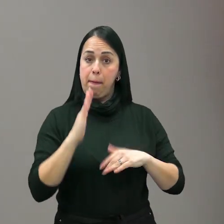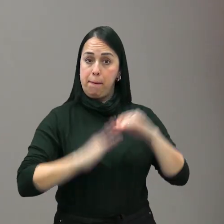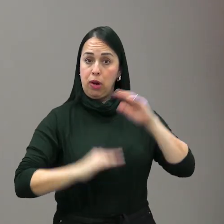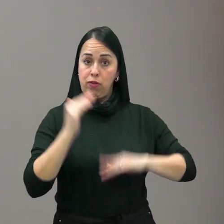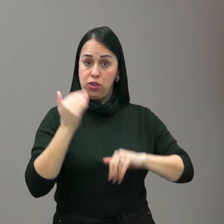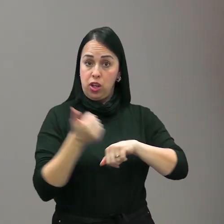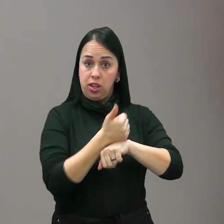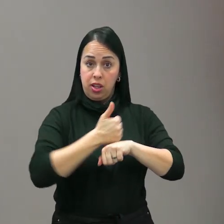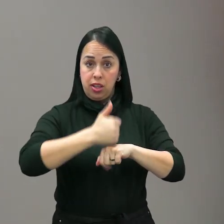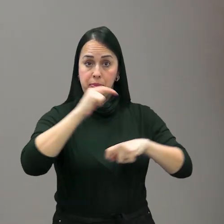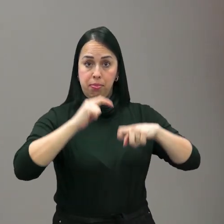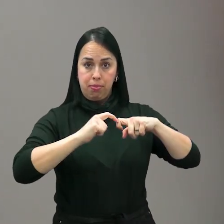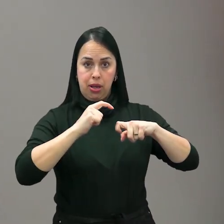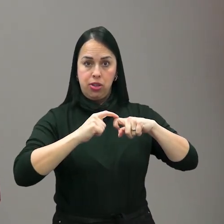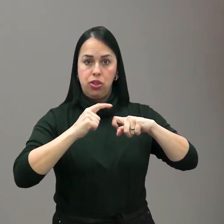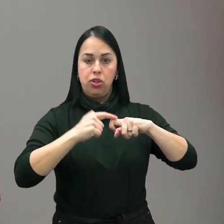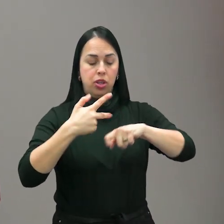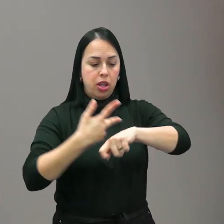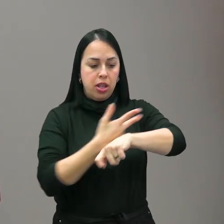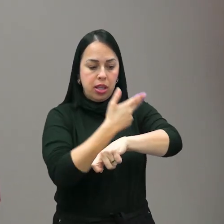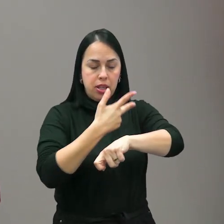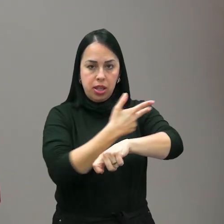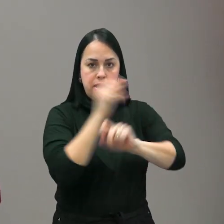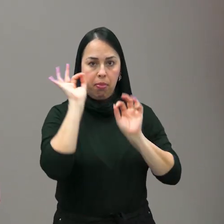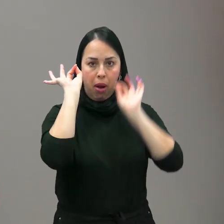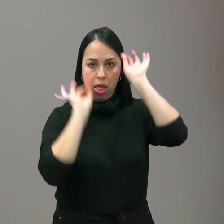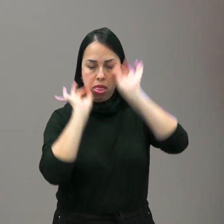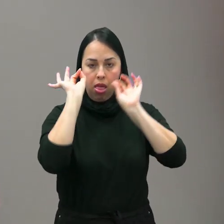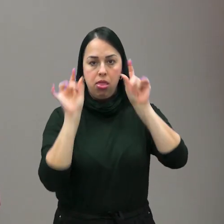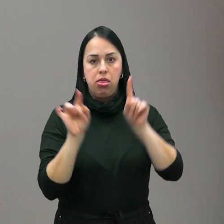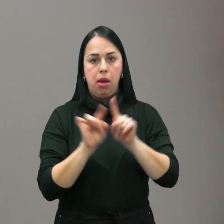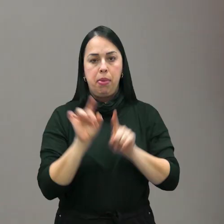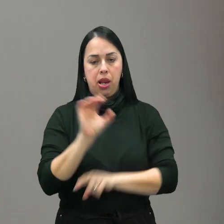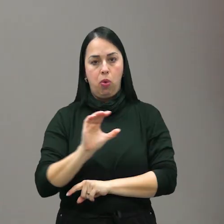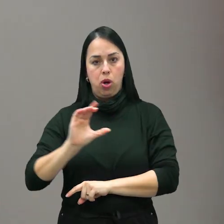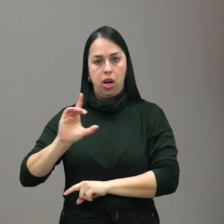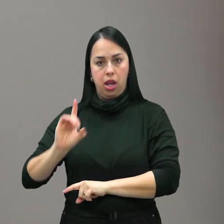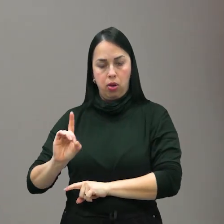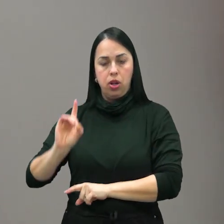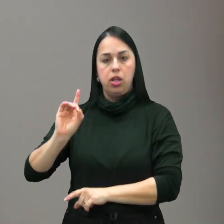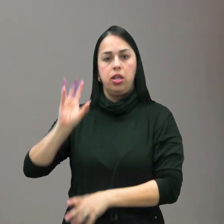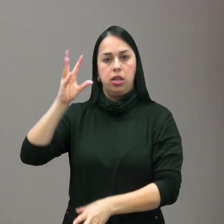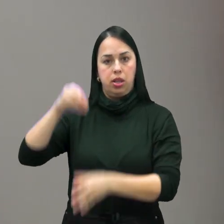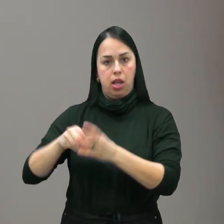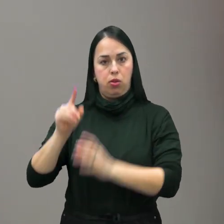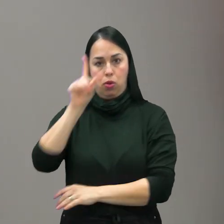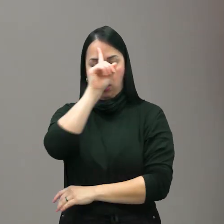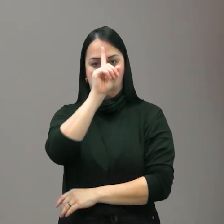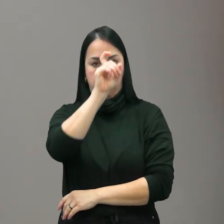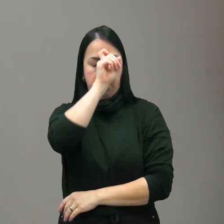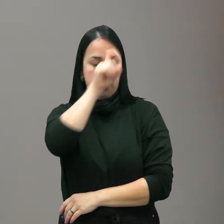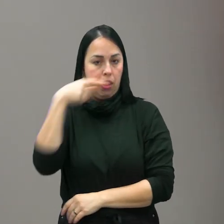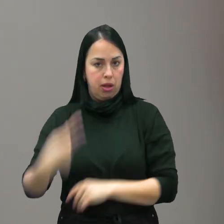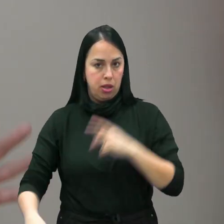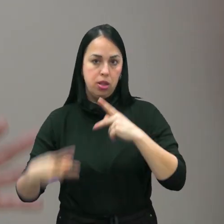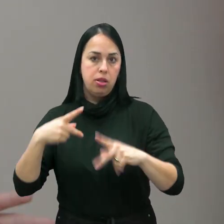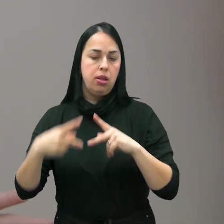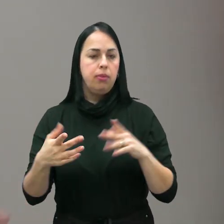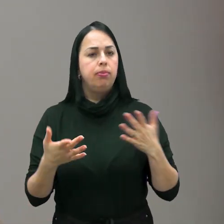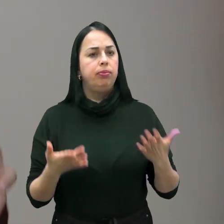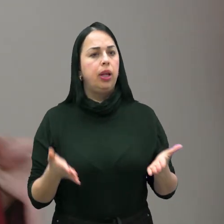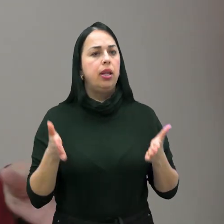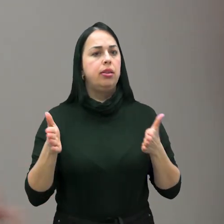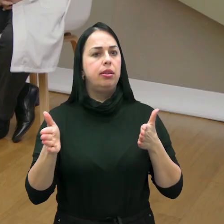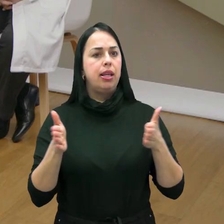cirurgião plástico e coordenador da unidade de tratamento de queimados de um hospital aqui de São José.